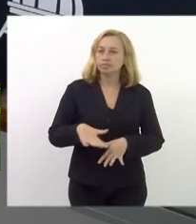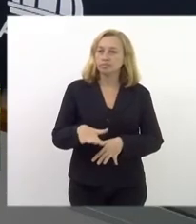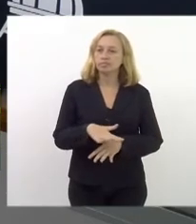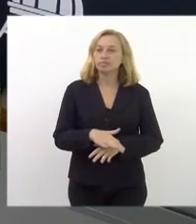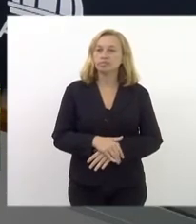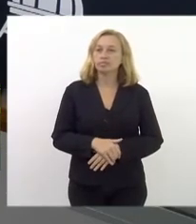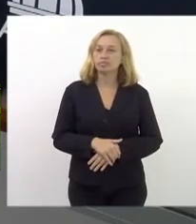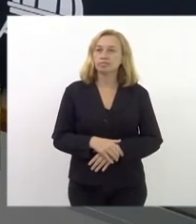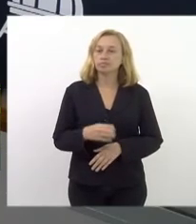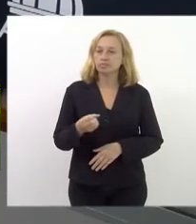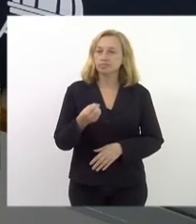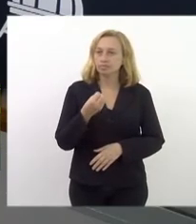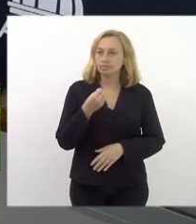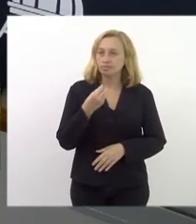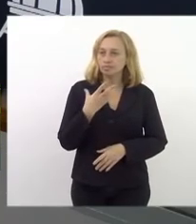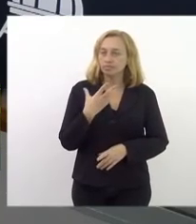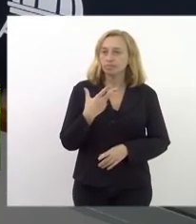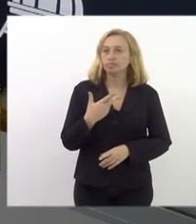eu costumo dizer,